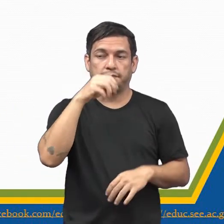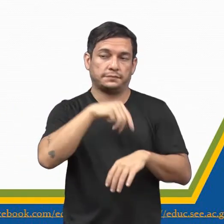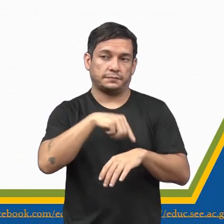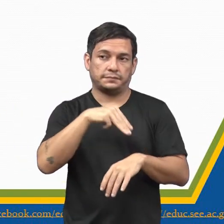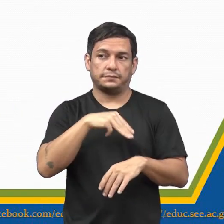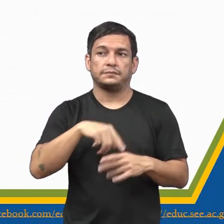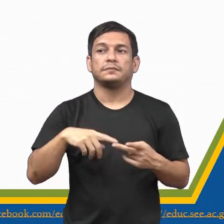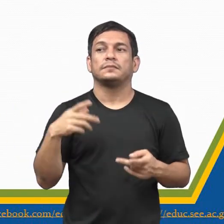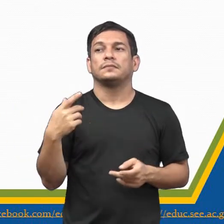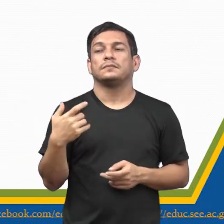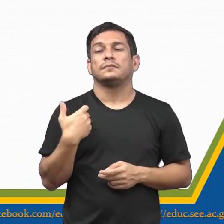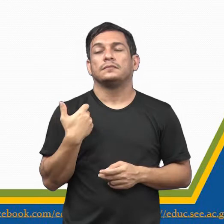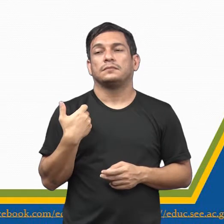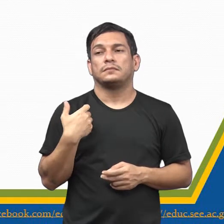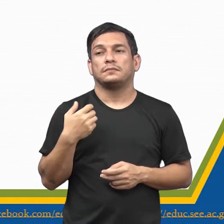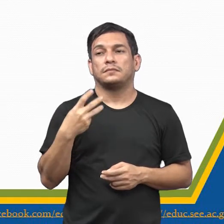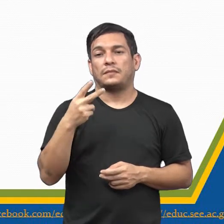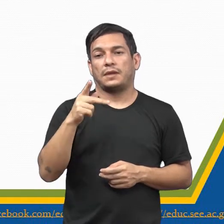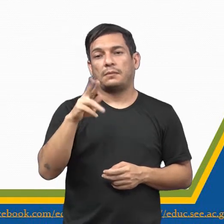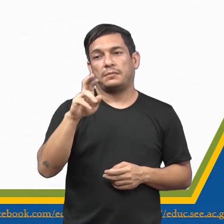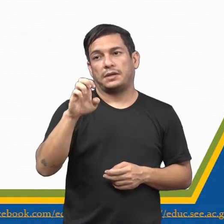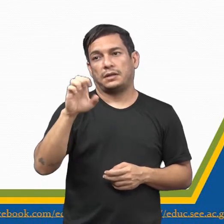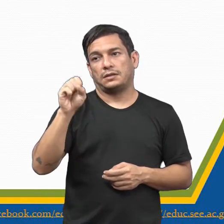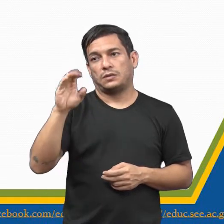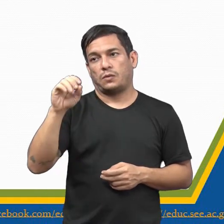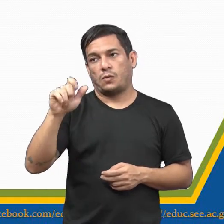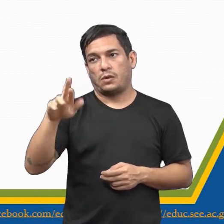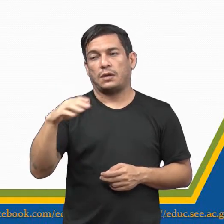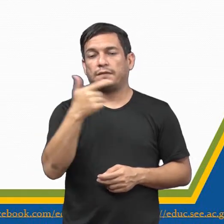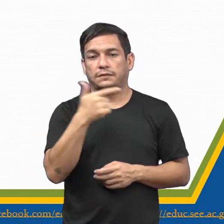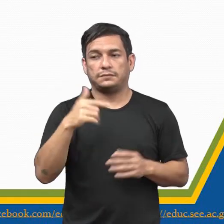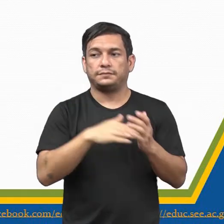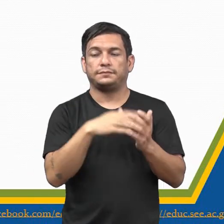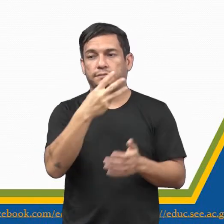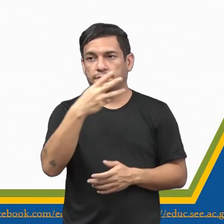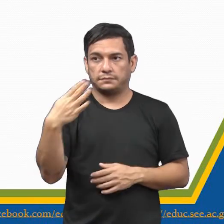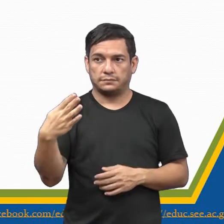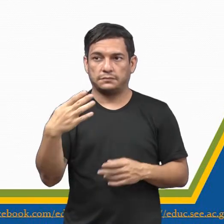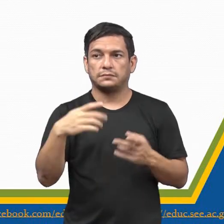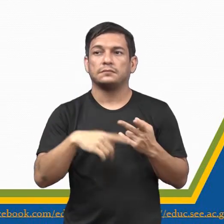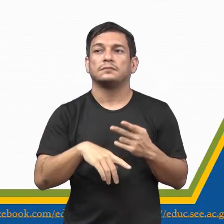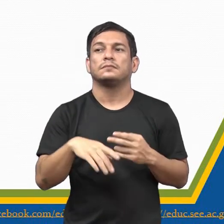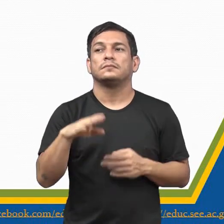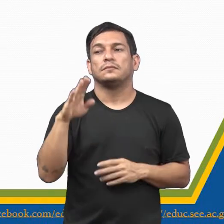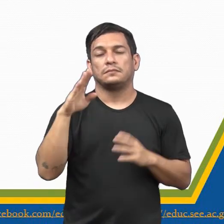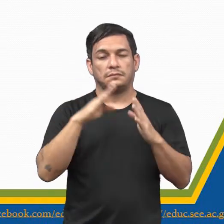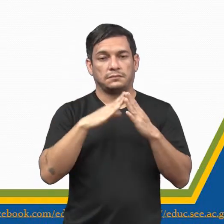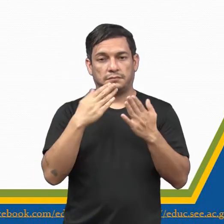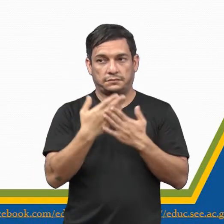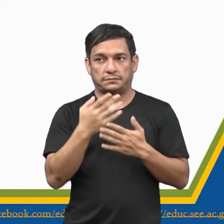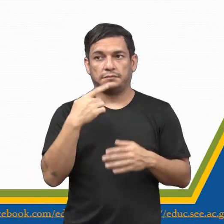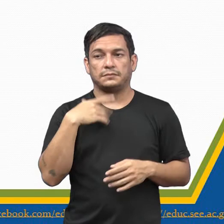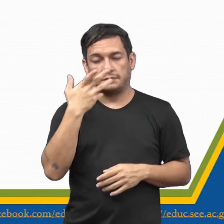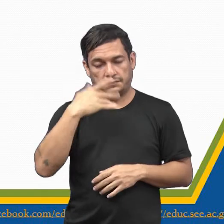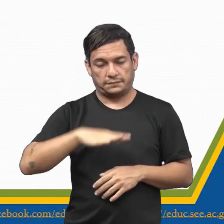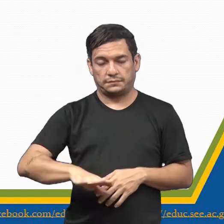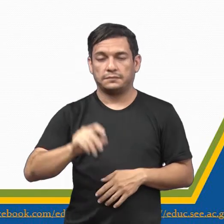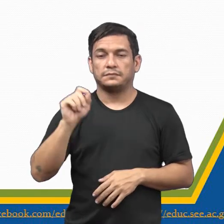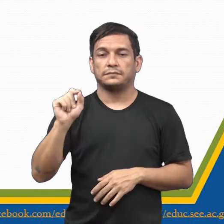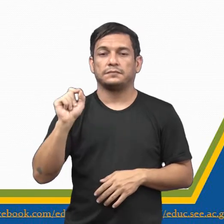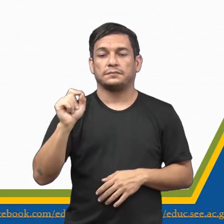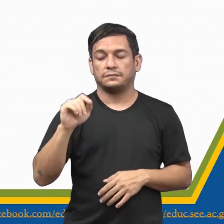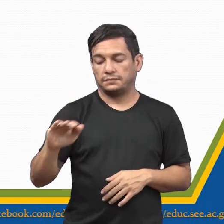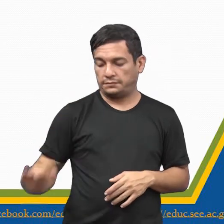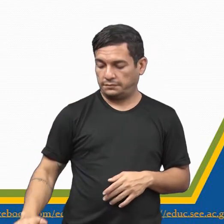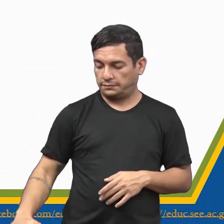De um pré-escolar, de 22 a 34 movimentos respiratórios. De um escolar, que é uma criança um